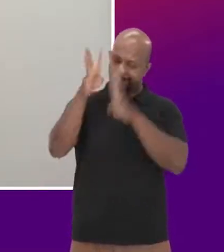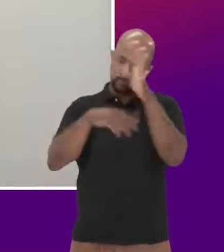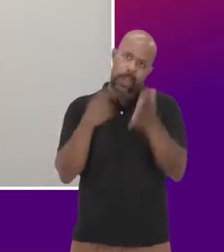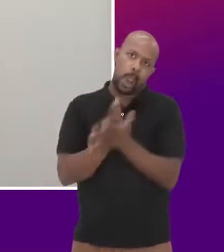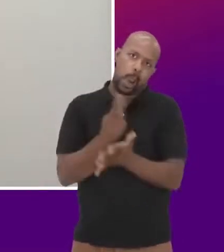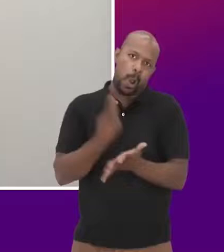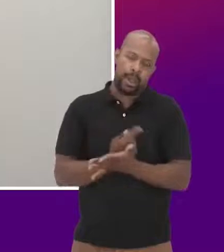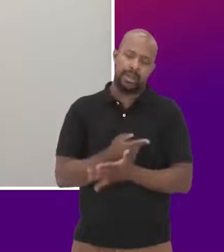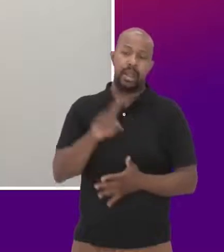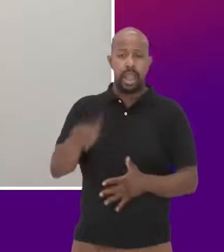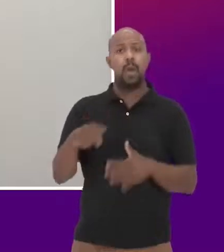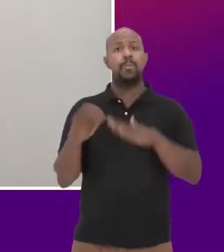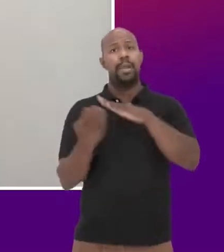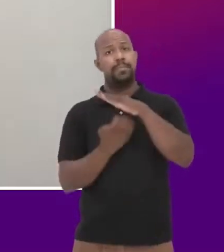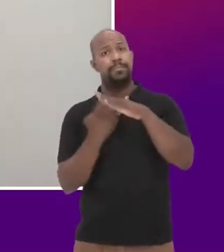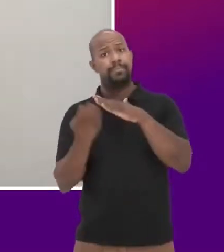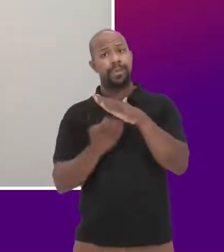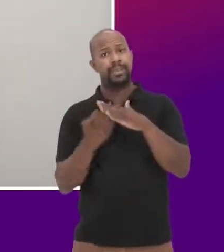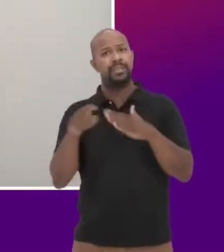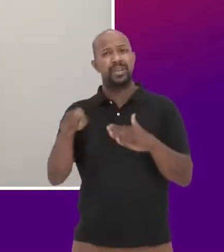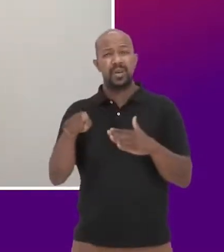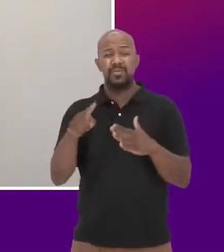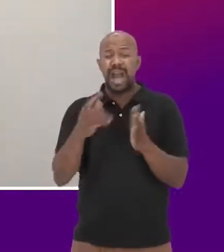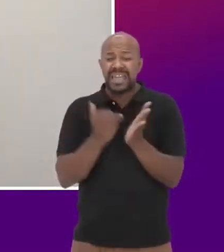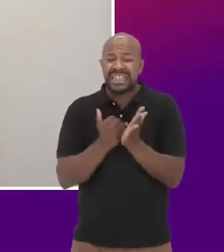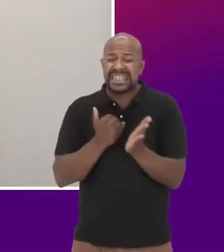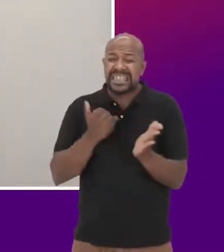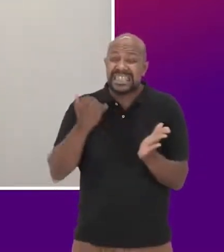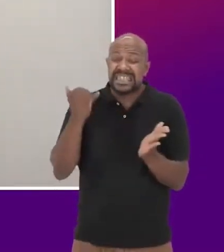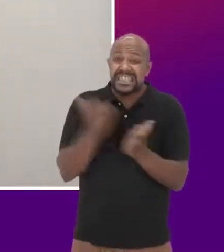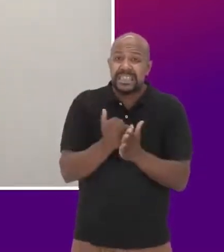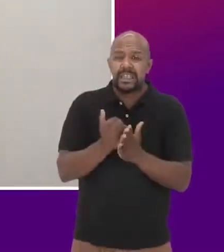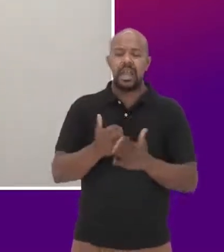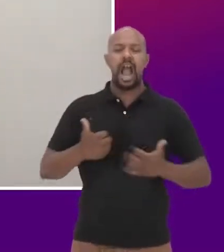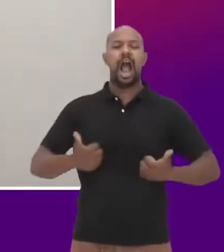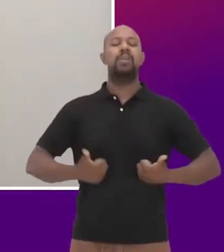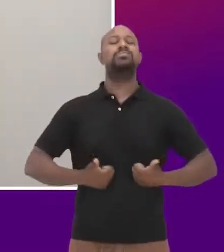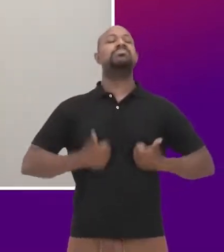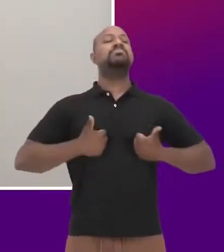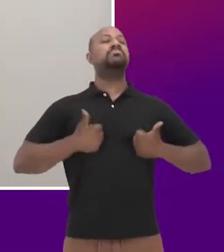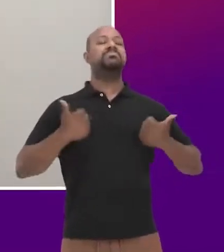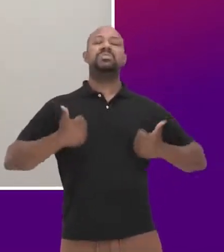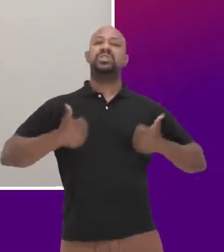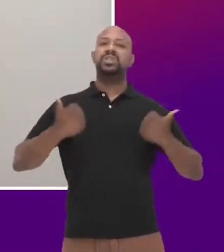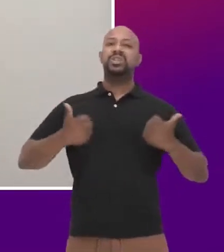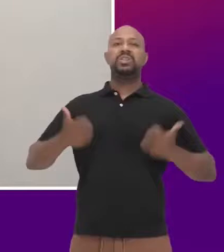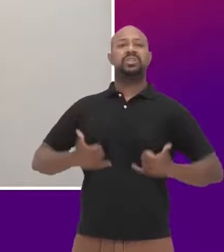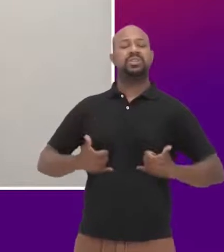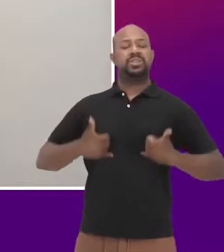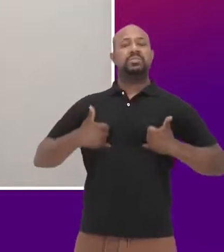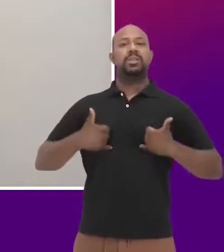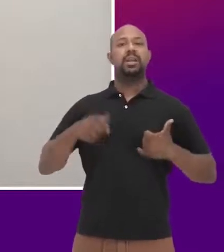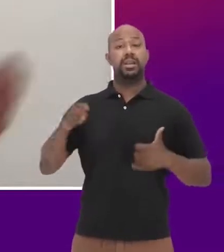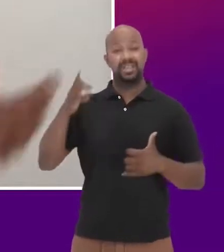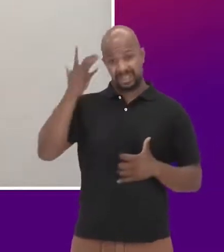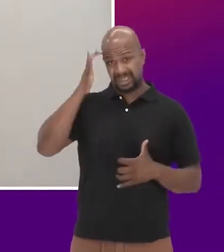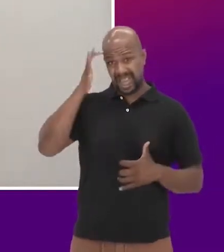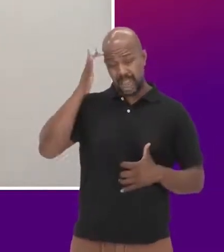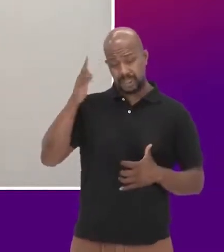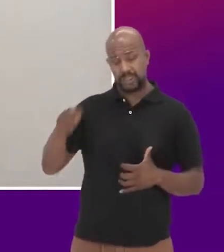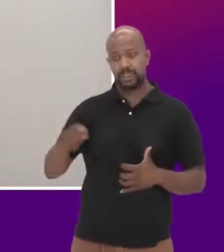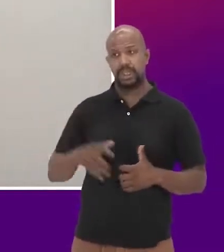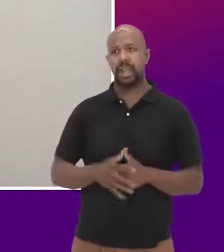erroneamente, é uma empresa com uma exagerada autoestima, que se